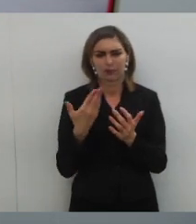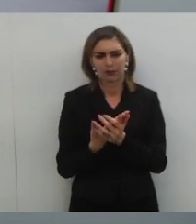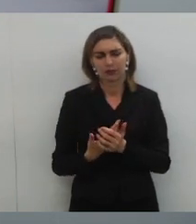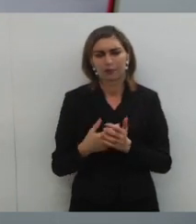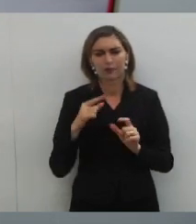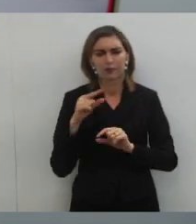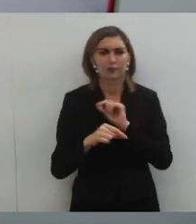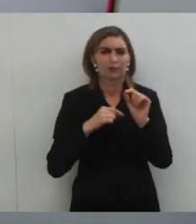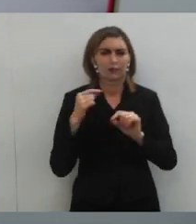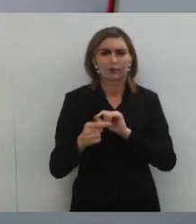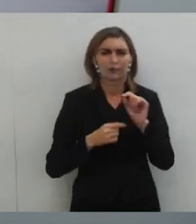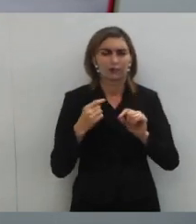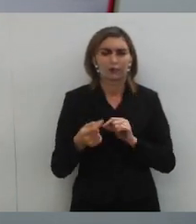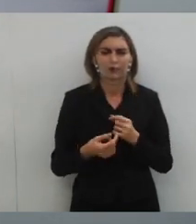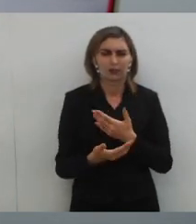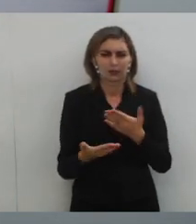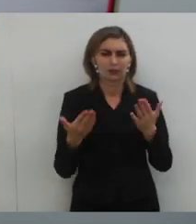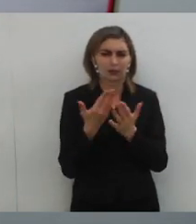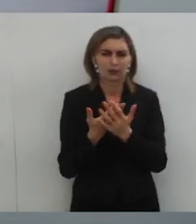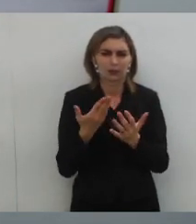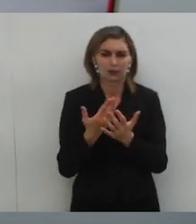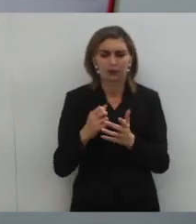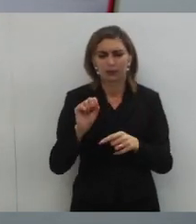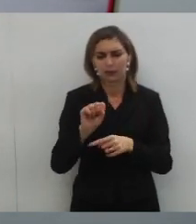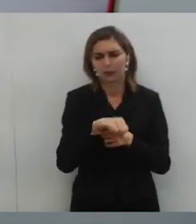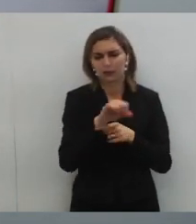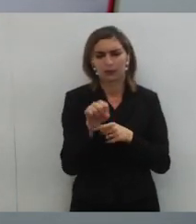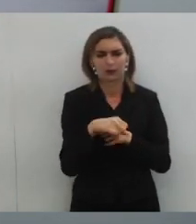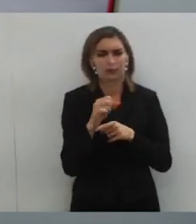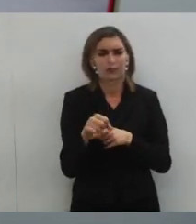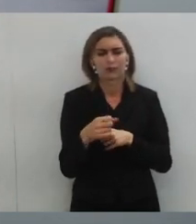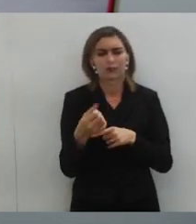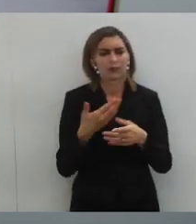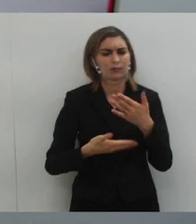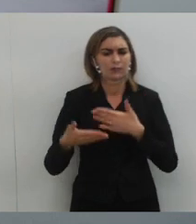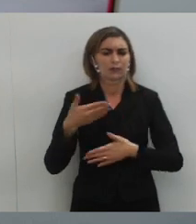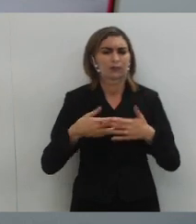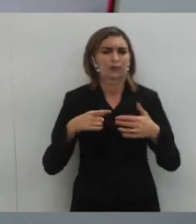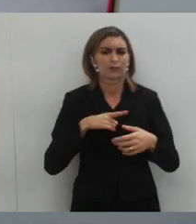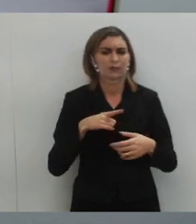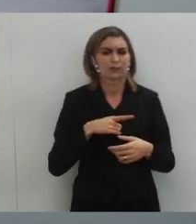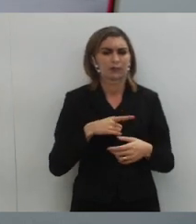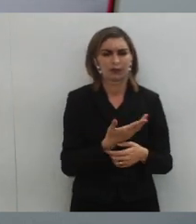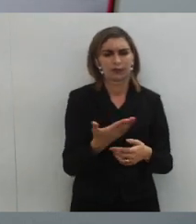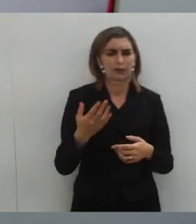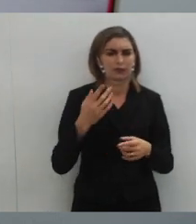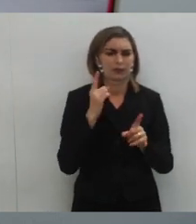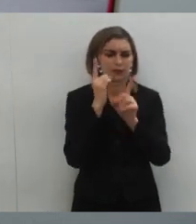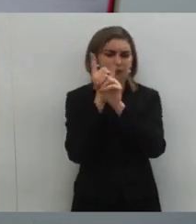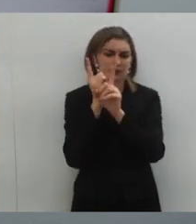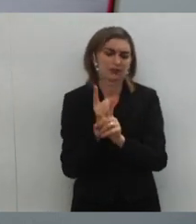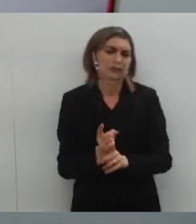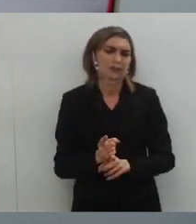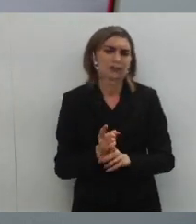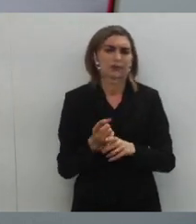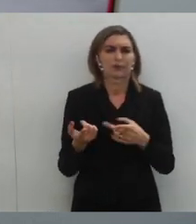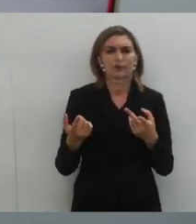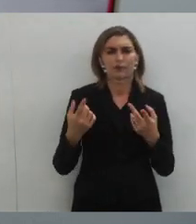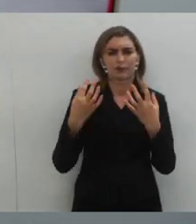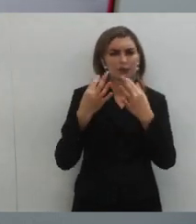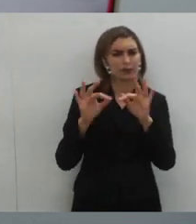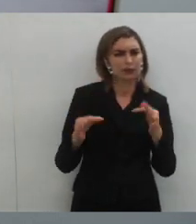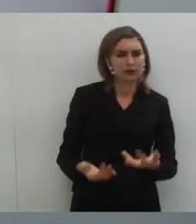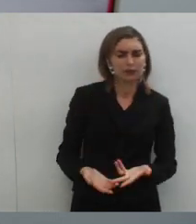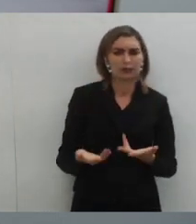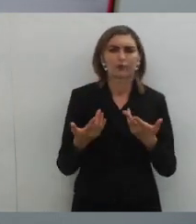de que o estudo do sujeito envolve isso, envolve essa identificação